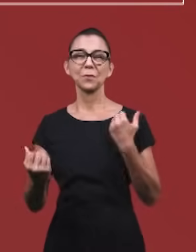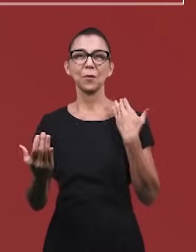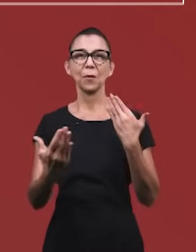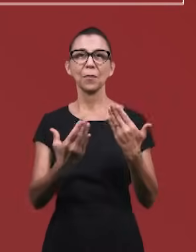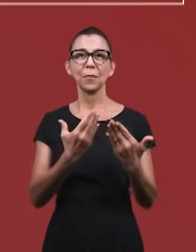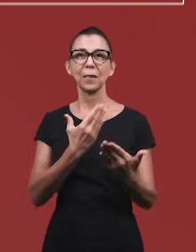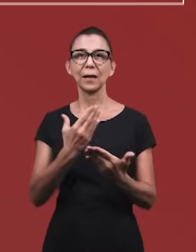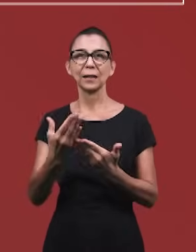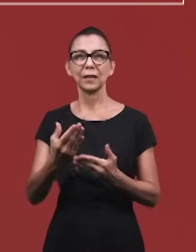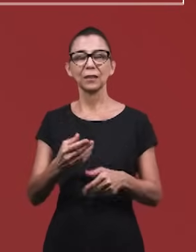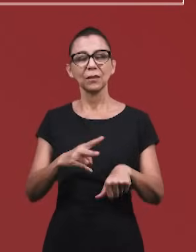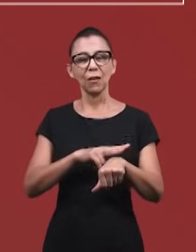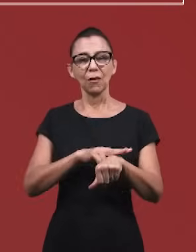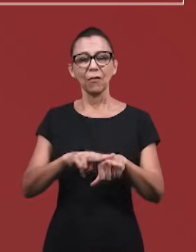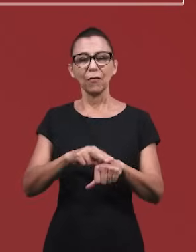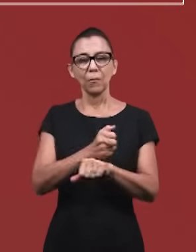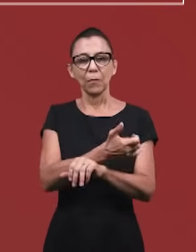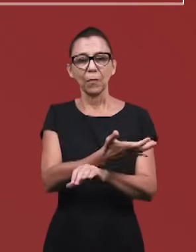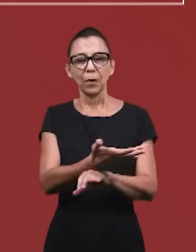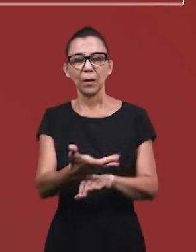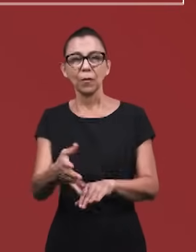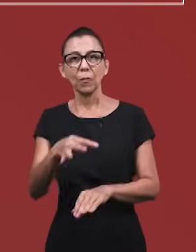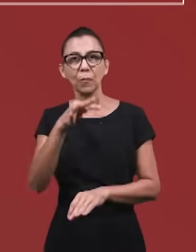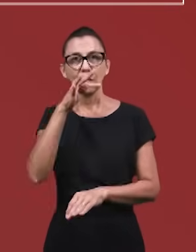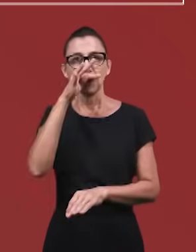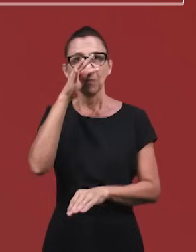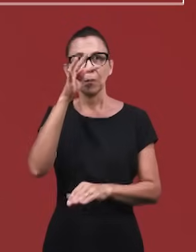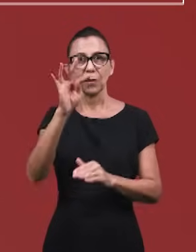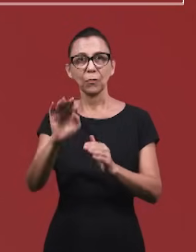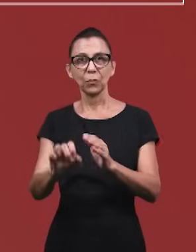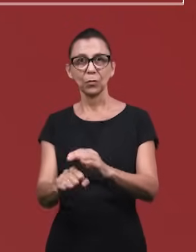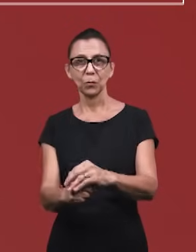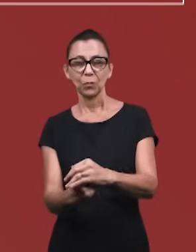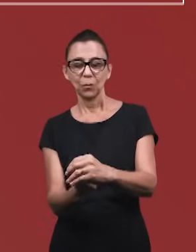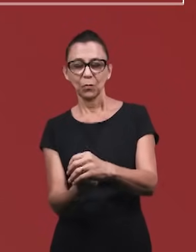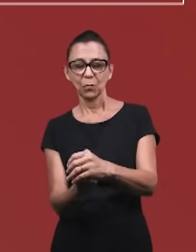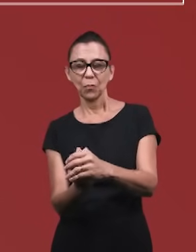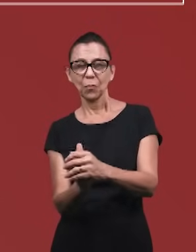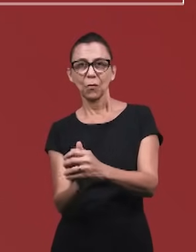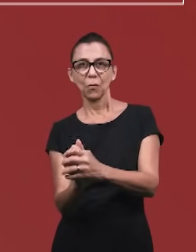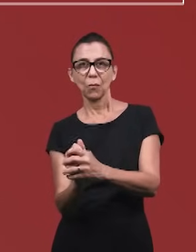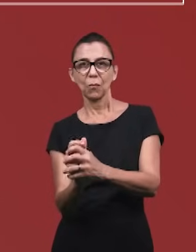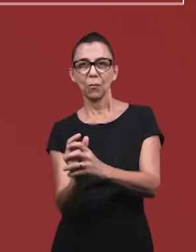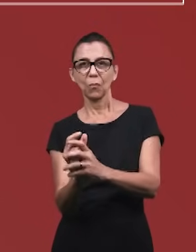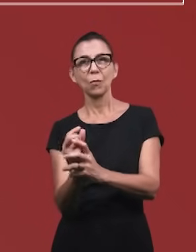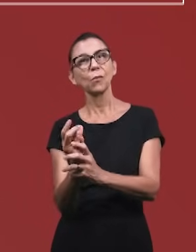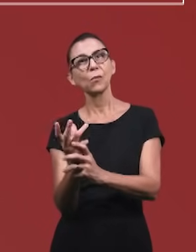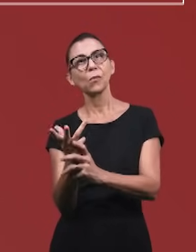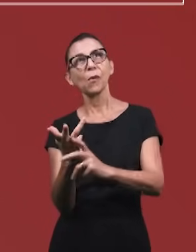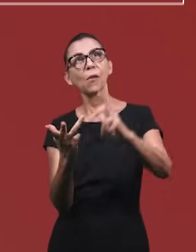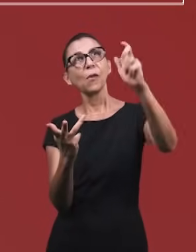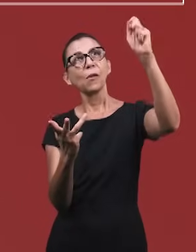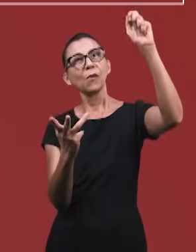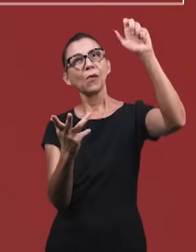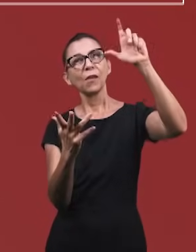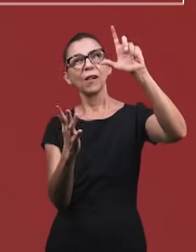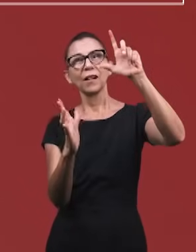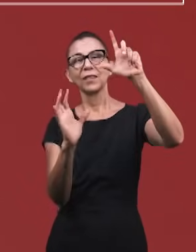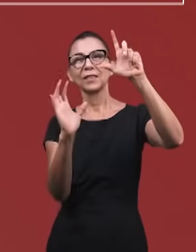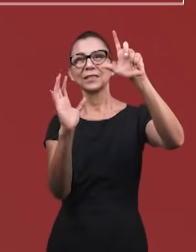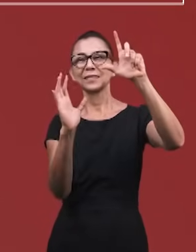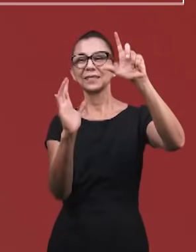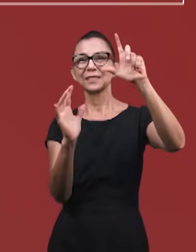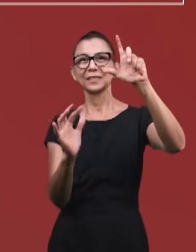desponta para a luz do sol, assim brilhou um dia